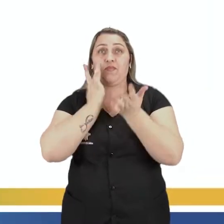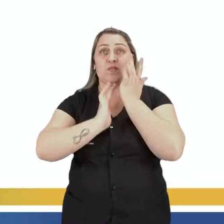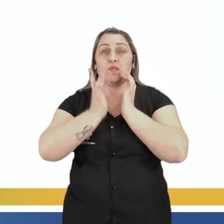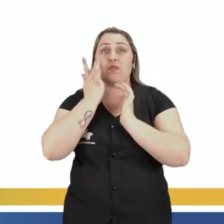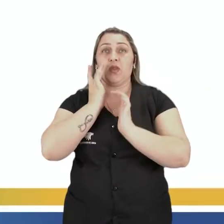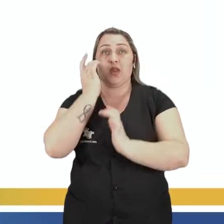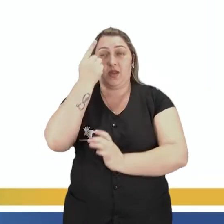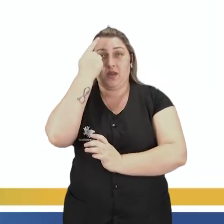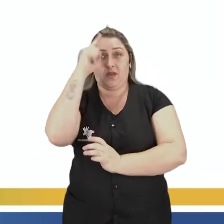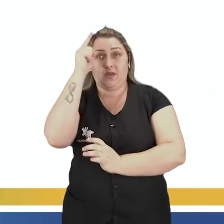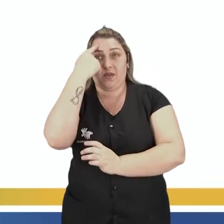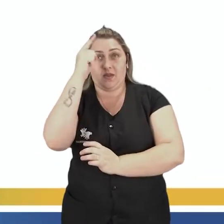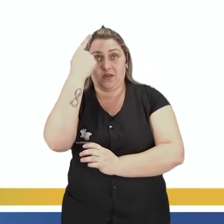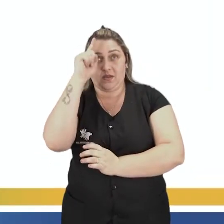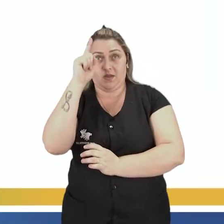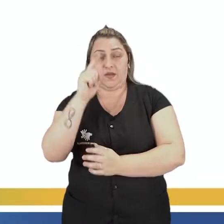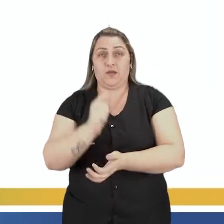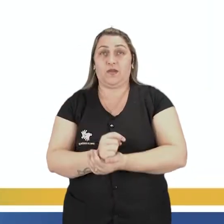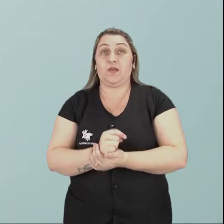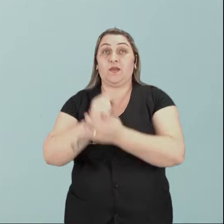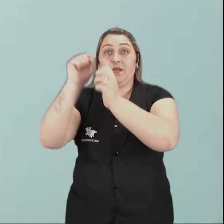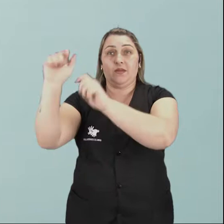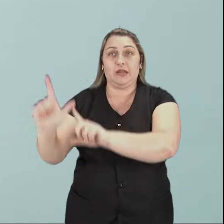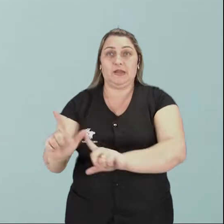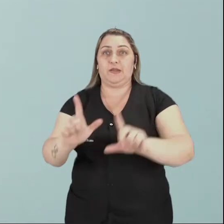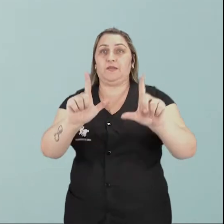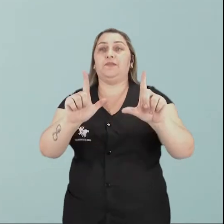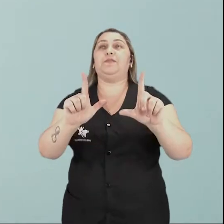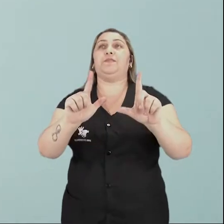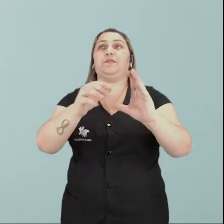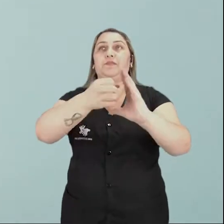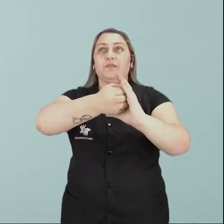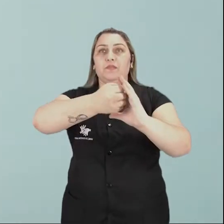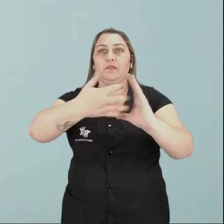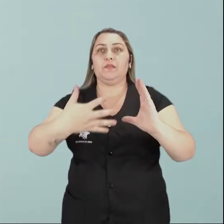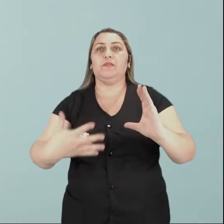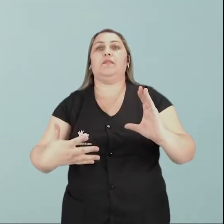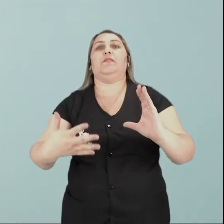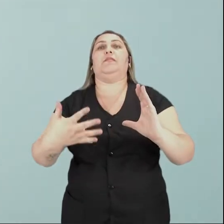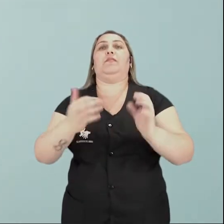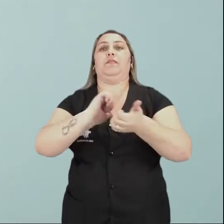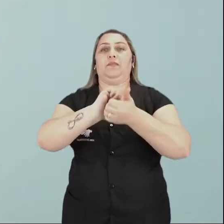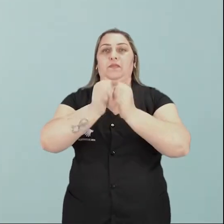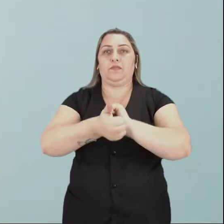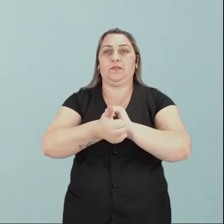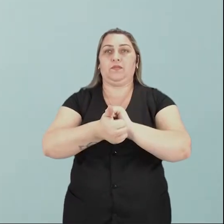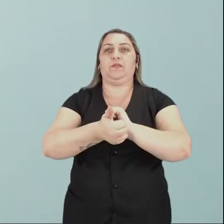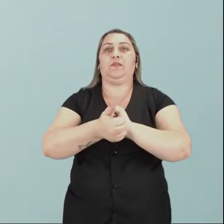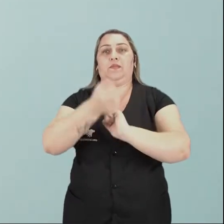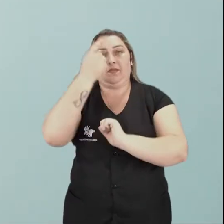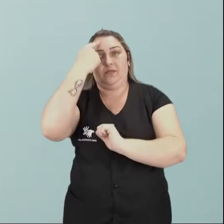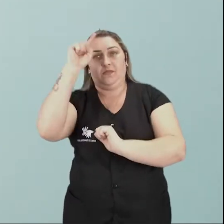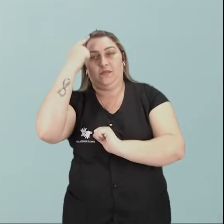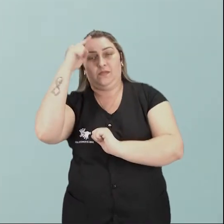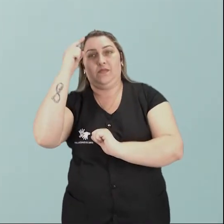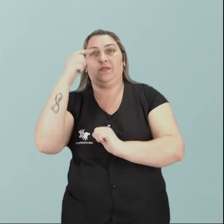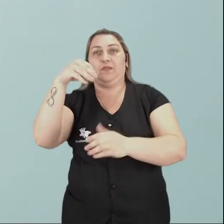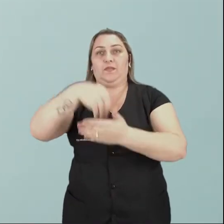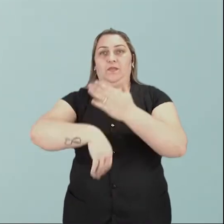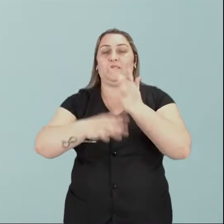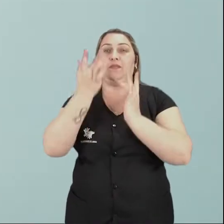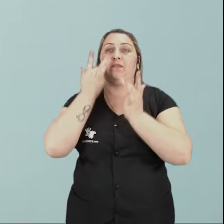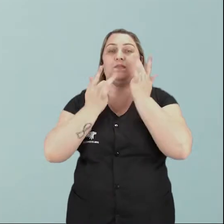e improvisação. Vamos conferir aí sobre as características desses jogos, da improvisação no